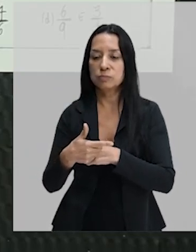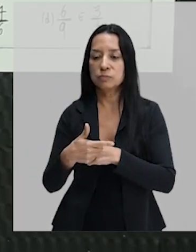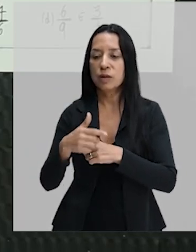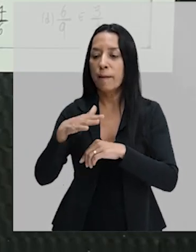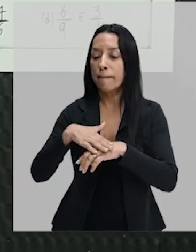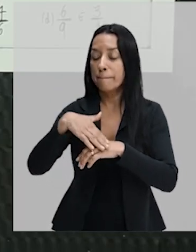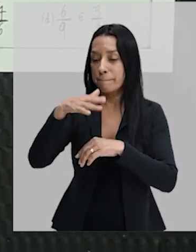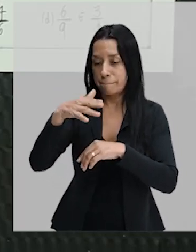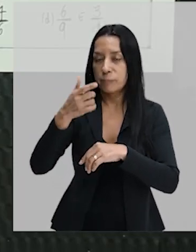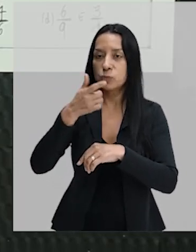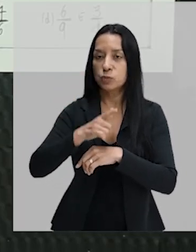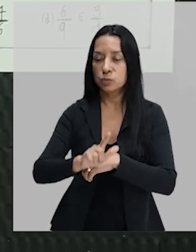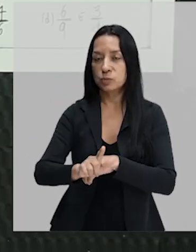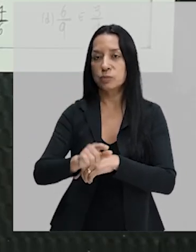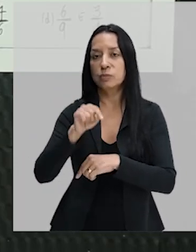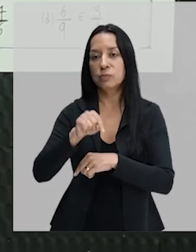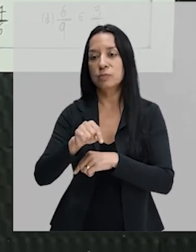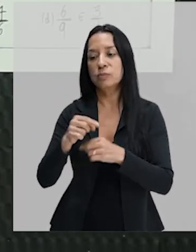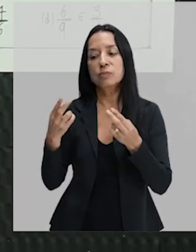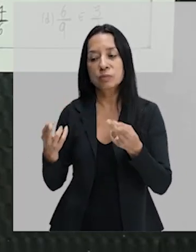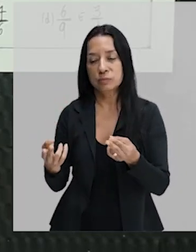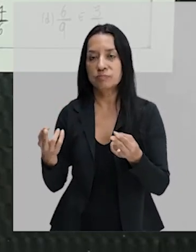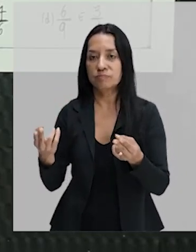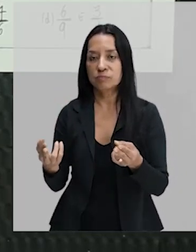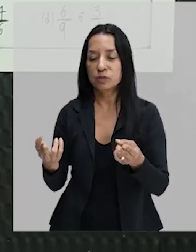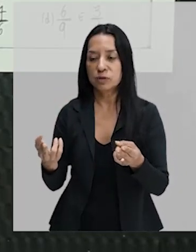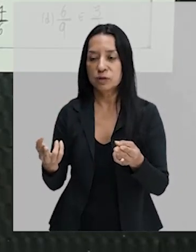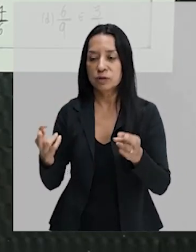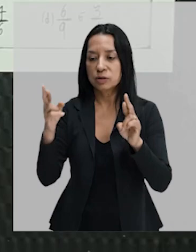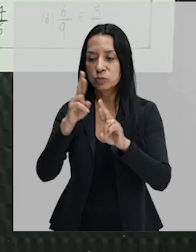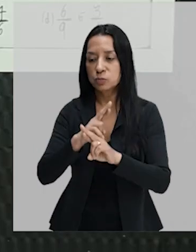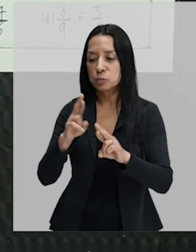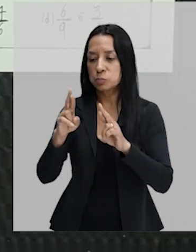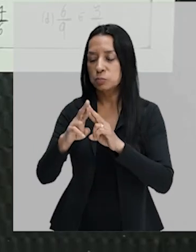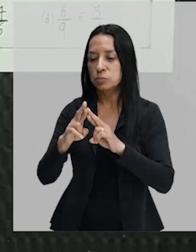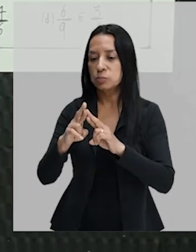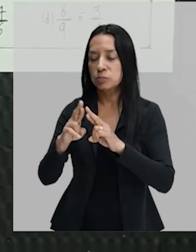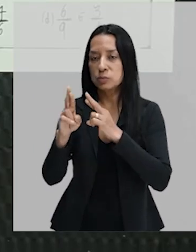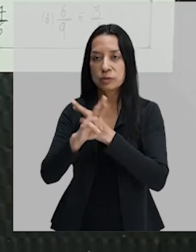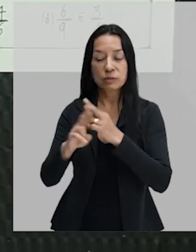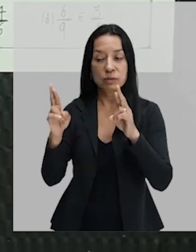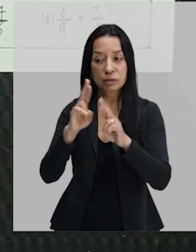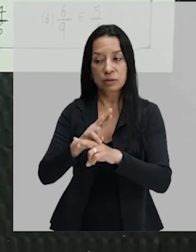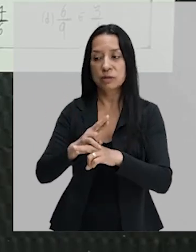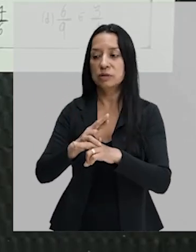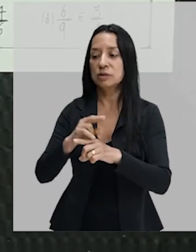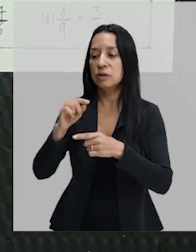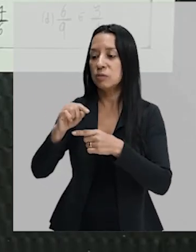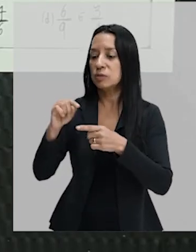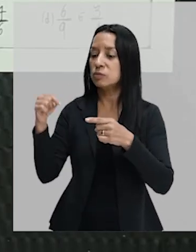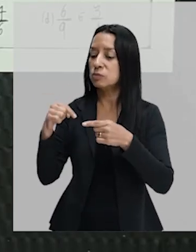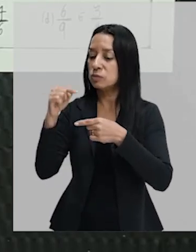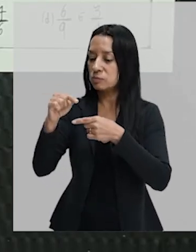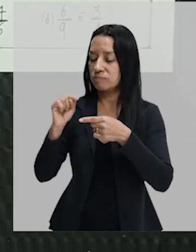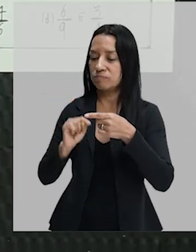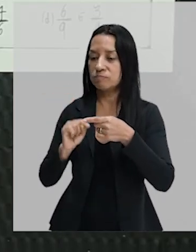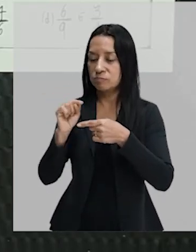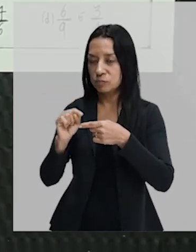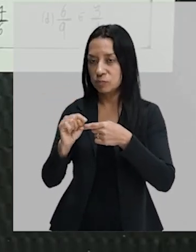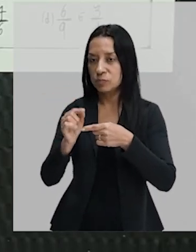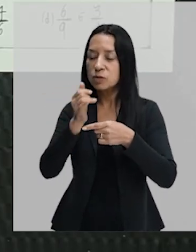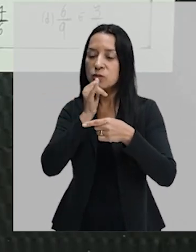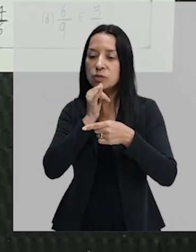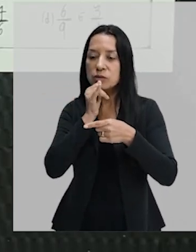mais uma vez aqui uma igualdade entre duas razões. Tá? Isso aqui é mais um exemplo de